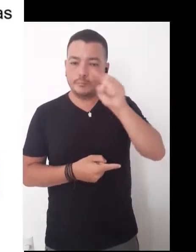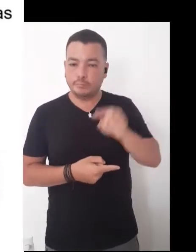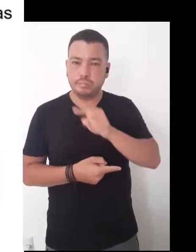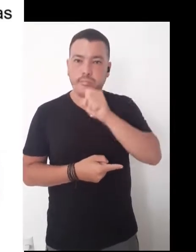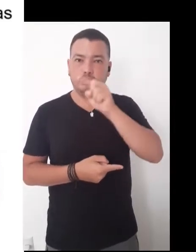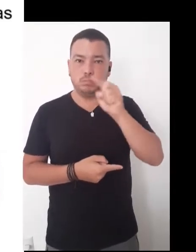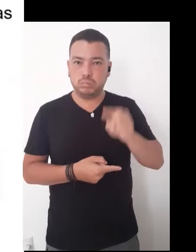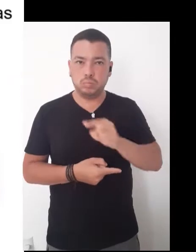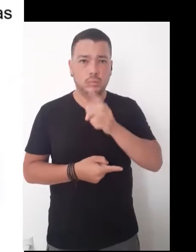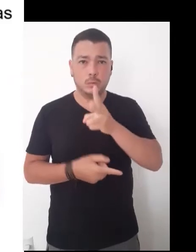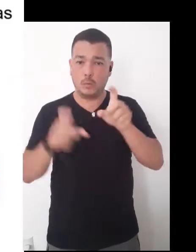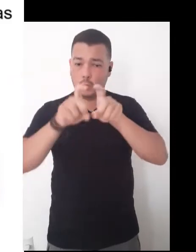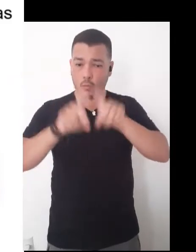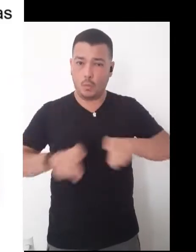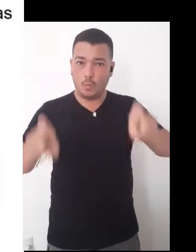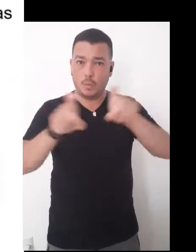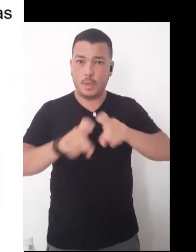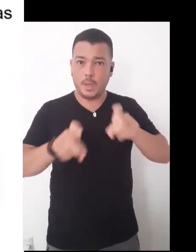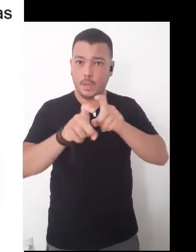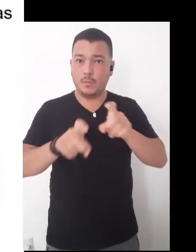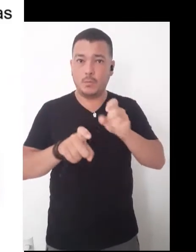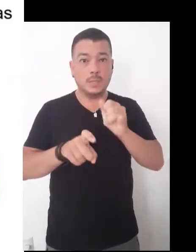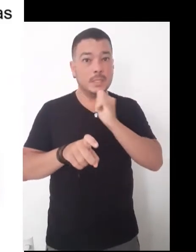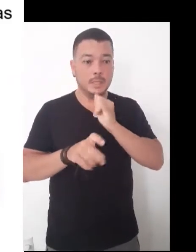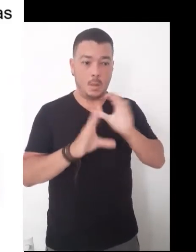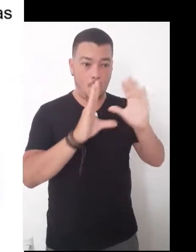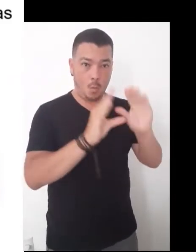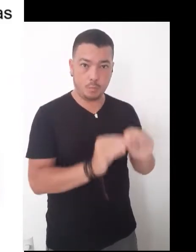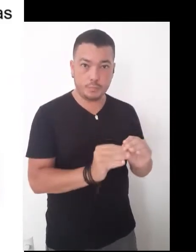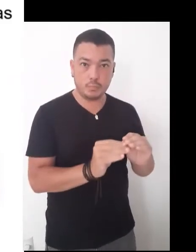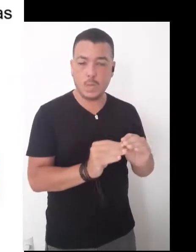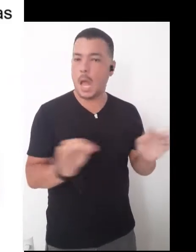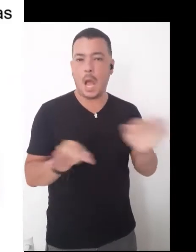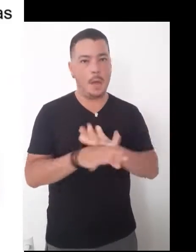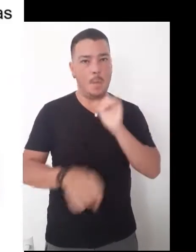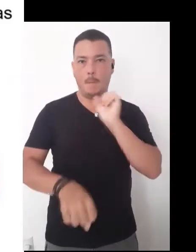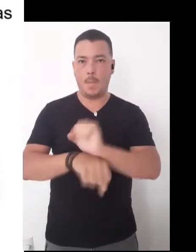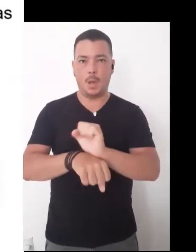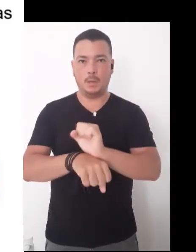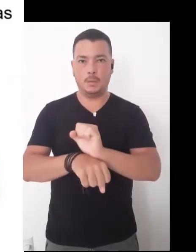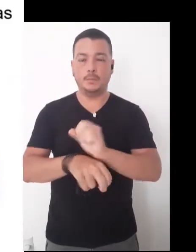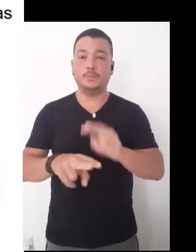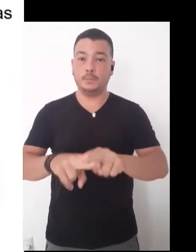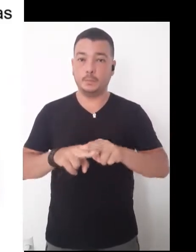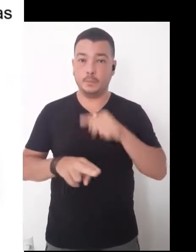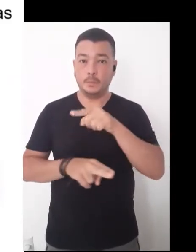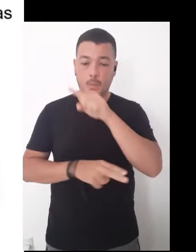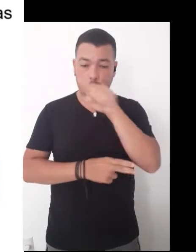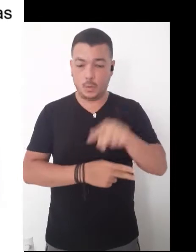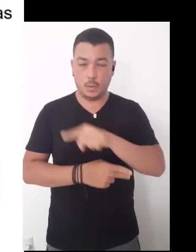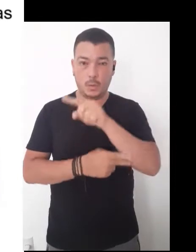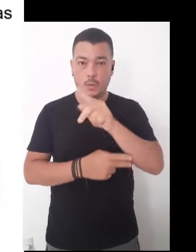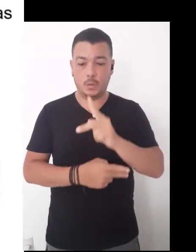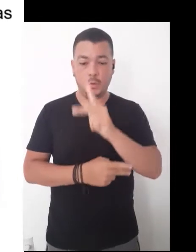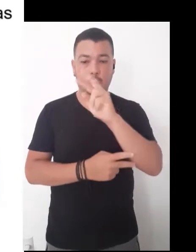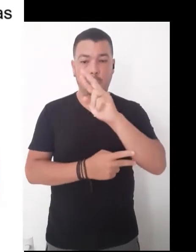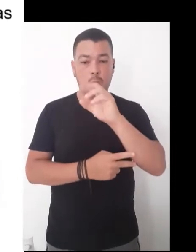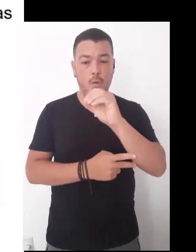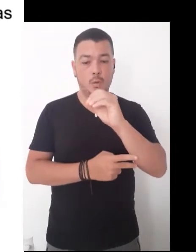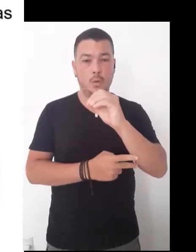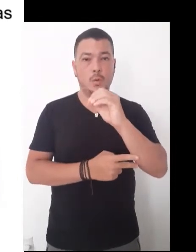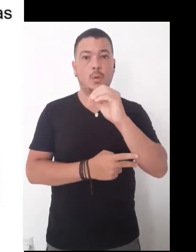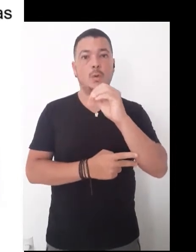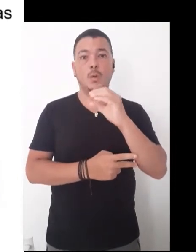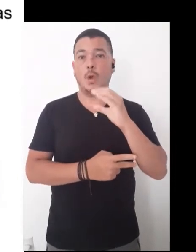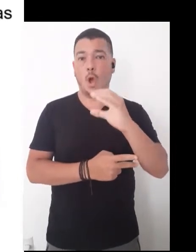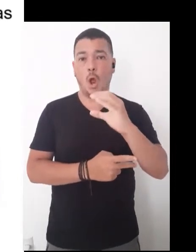enquanto o computador estiver ligado. Né? Você desliga o computador, claro, isso para de acontecer. É isso que a gente chama de ciclo de clock. Clock é relógio, então é uma espécie de